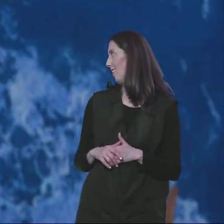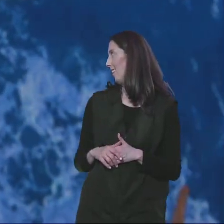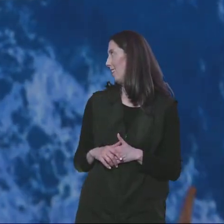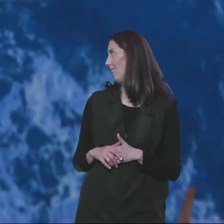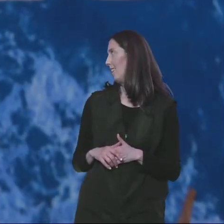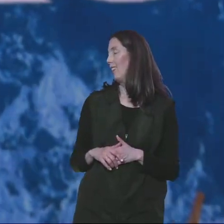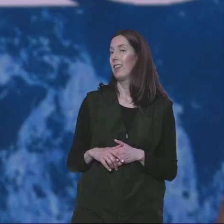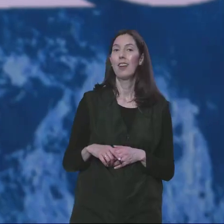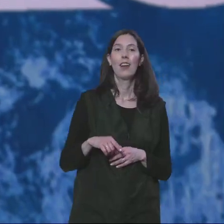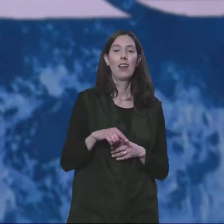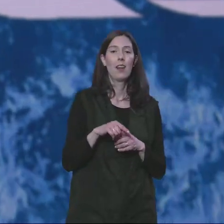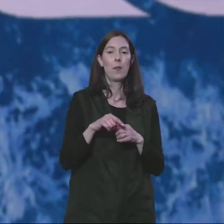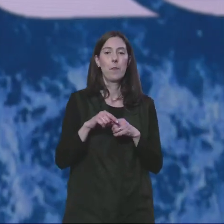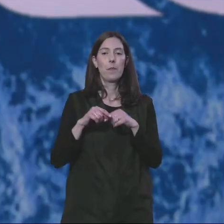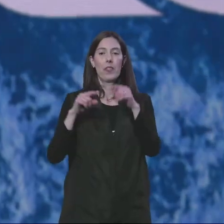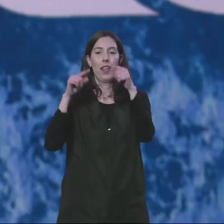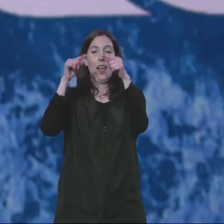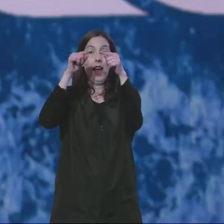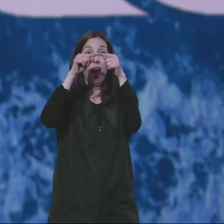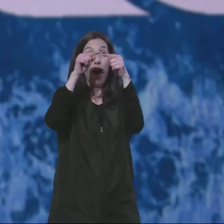E aqui você nasceu.